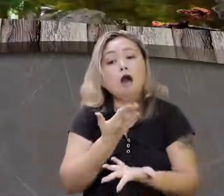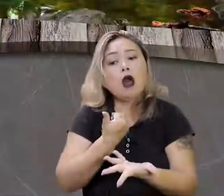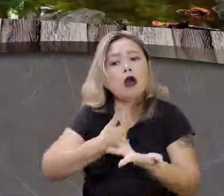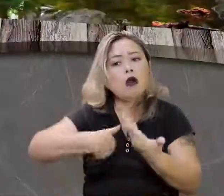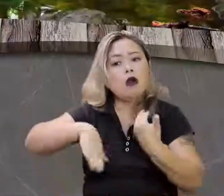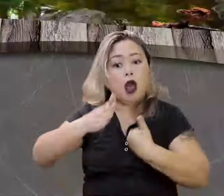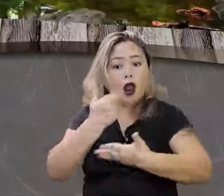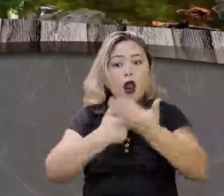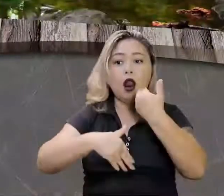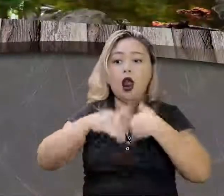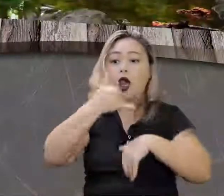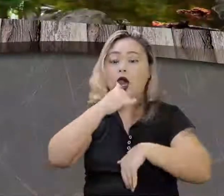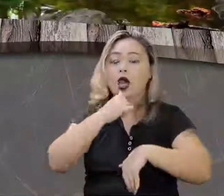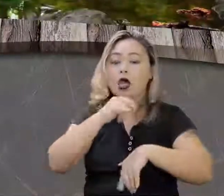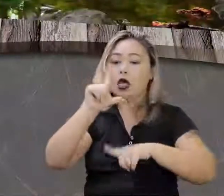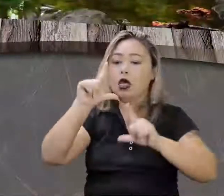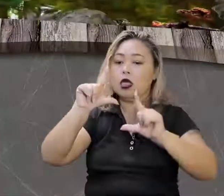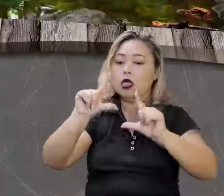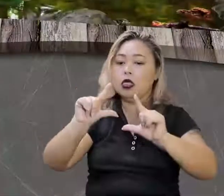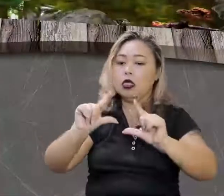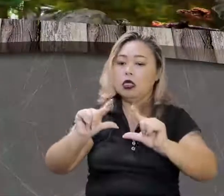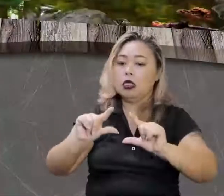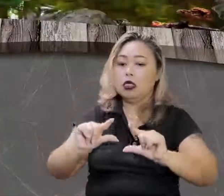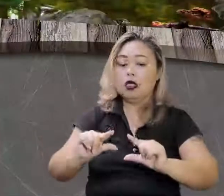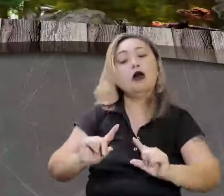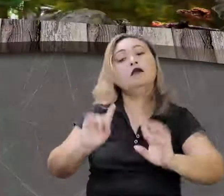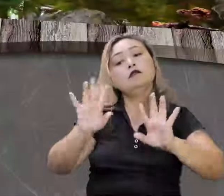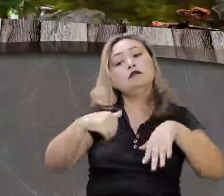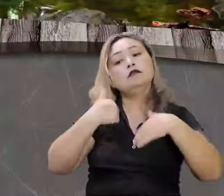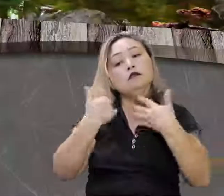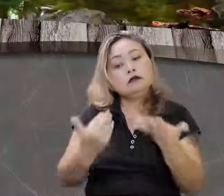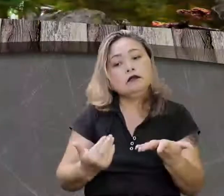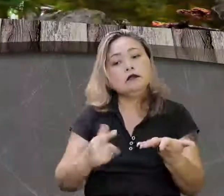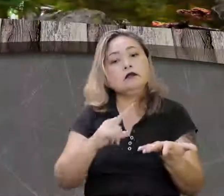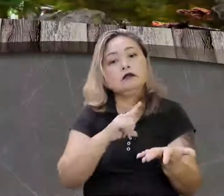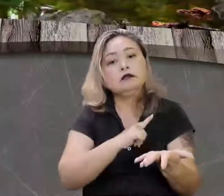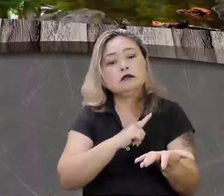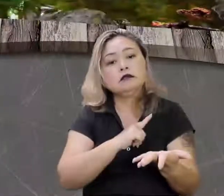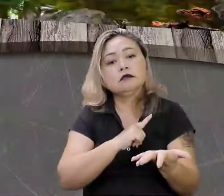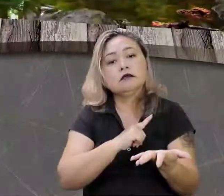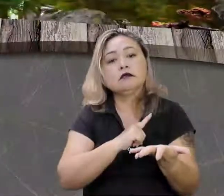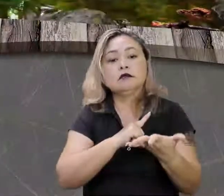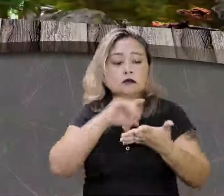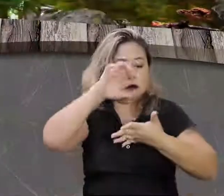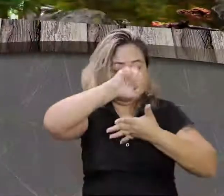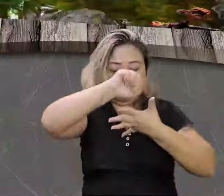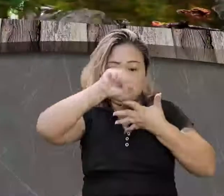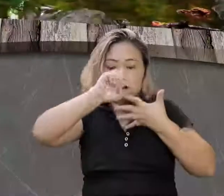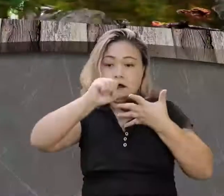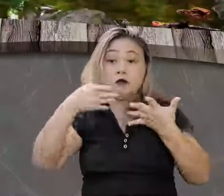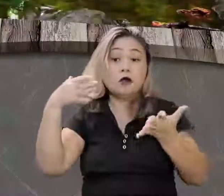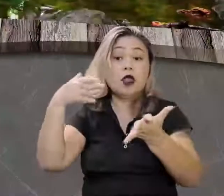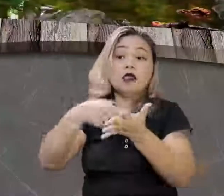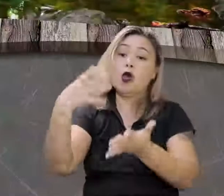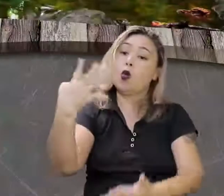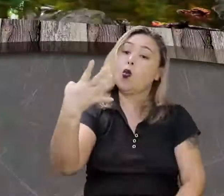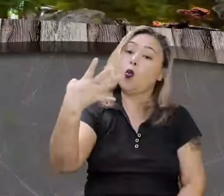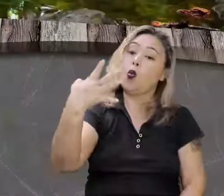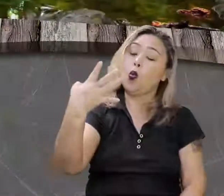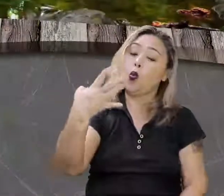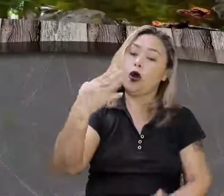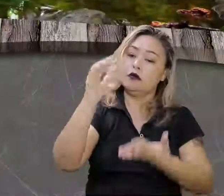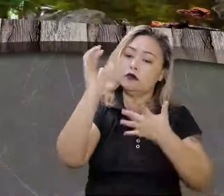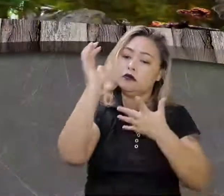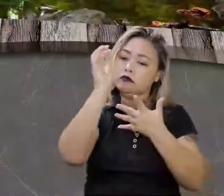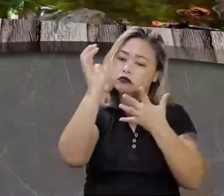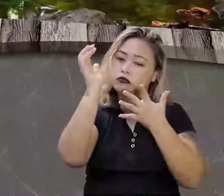precisariam ter bastante energia, mas a energia vai diminuindo. Então, normalmente, você vai ter essa cadeia até o quarto nível trófico,